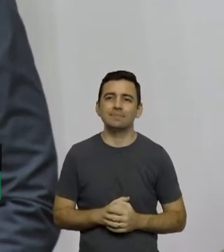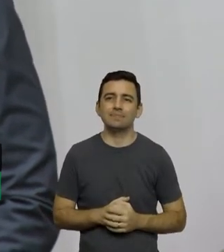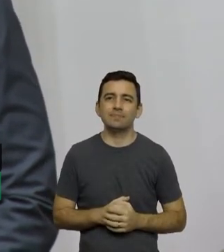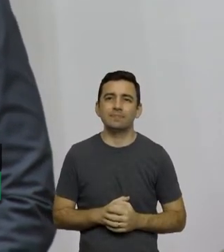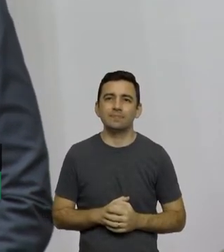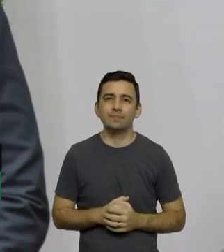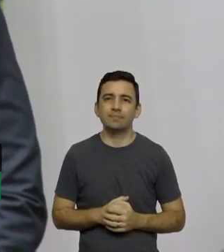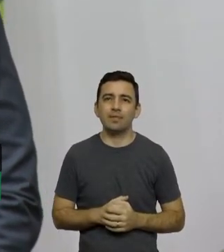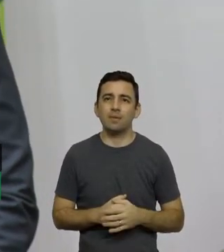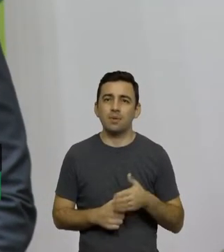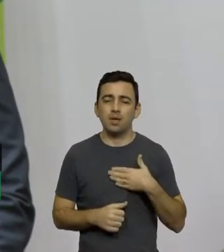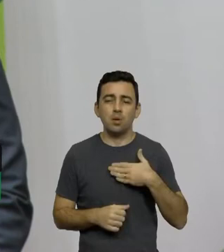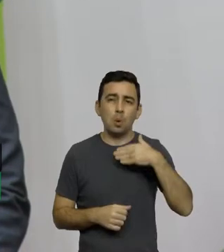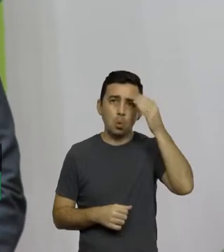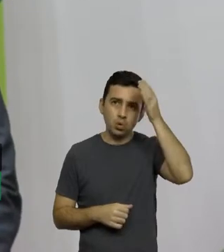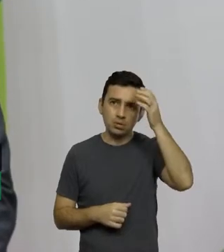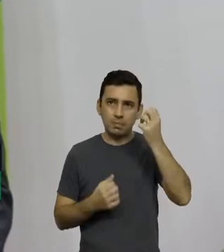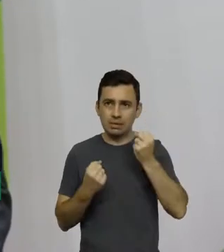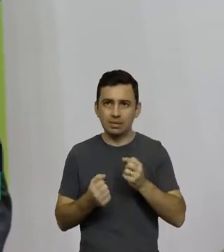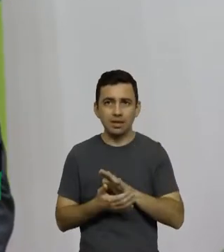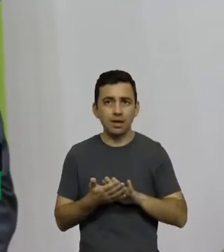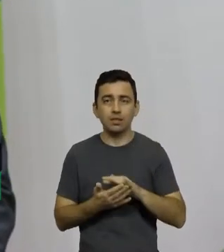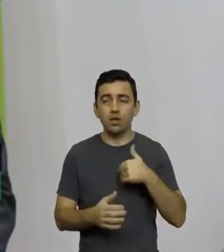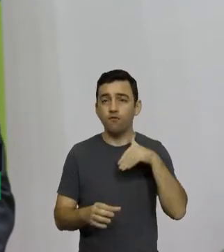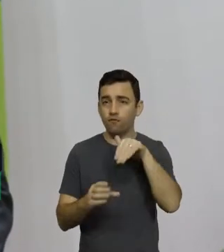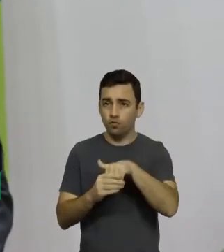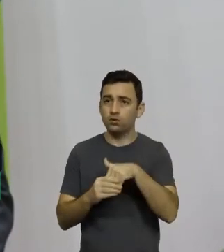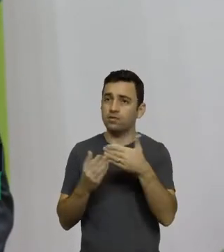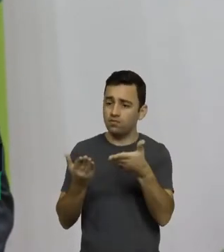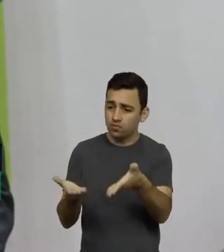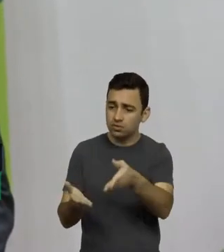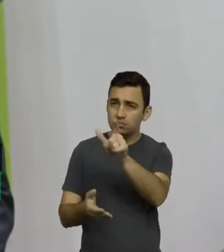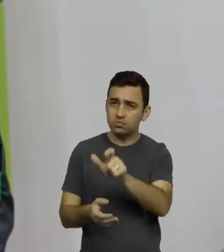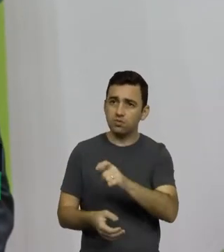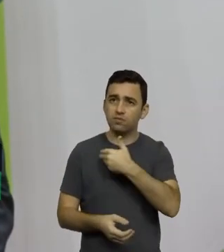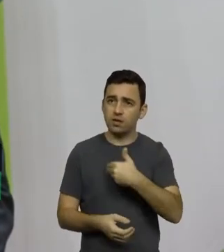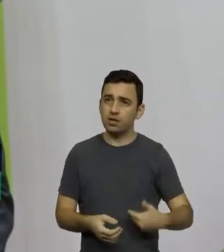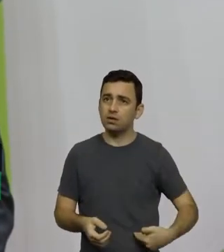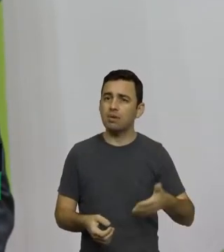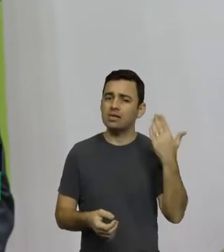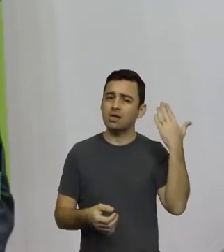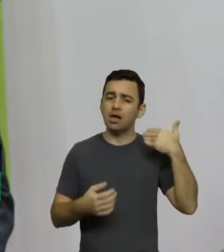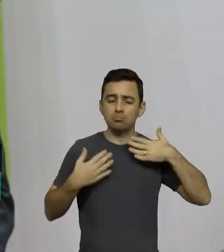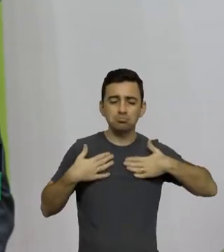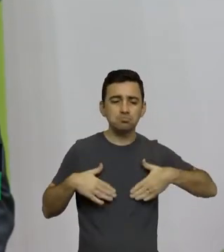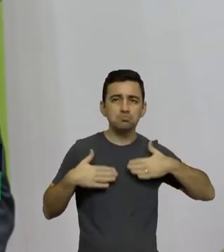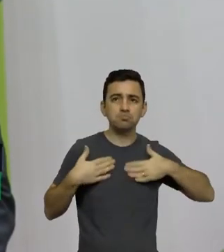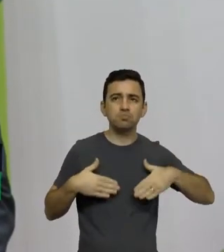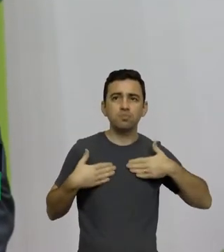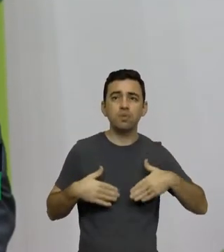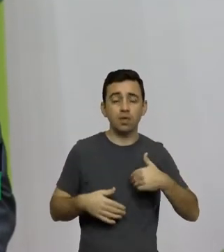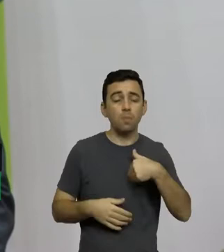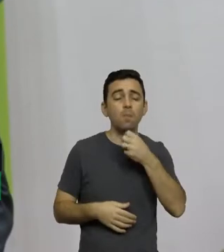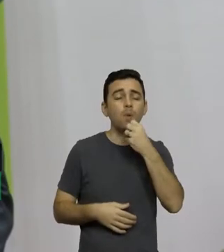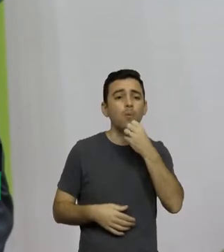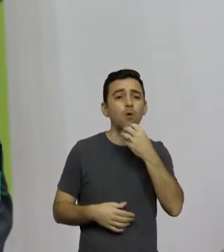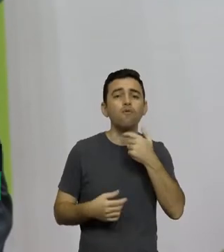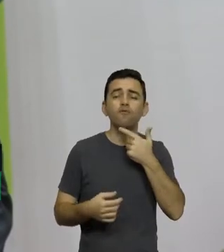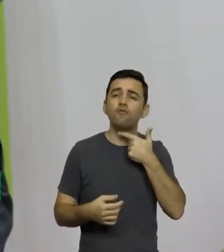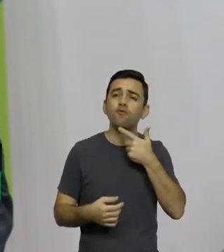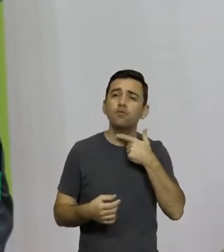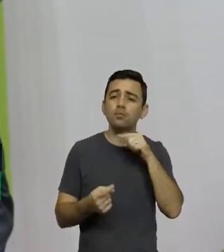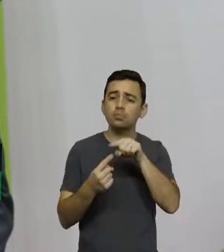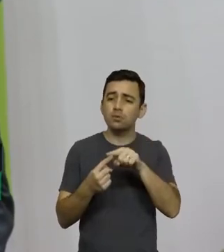tenho a minha consciência pesada de ter votado no senhor, porque o fiz com a minha consciência tranquila e na boa intenção, assim como